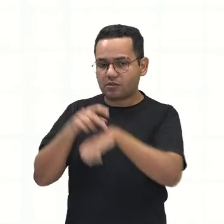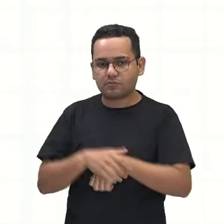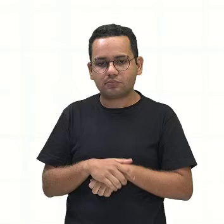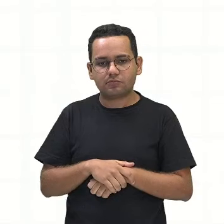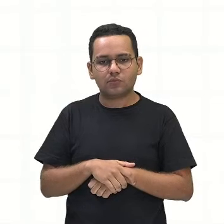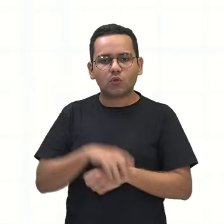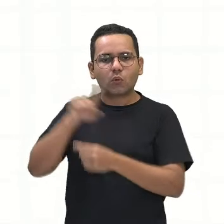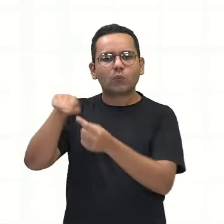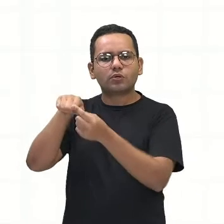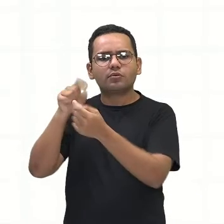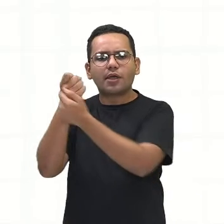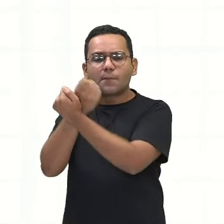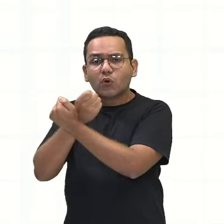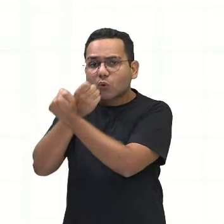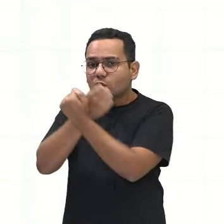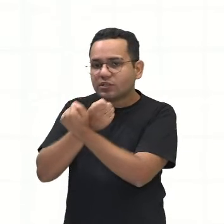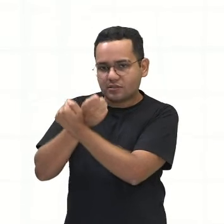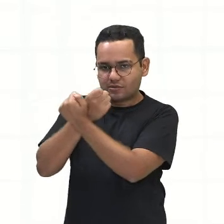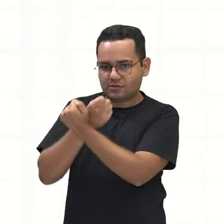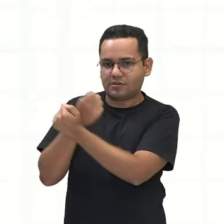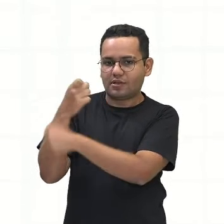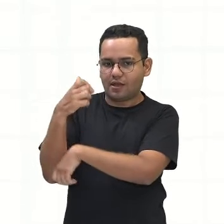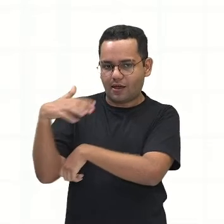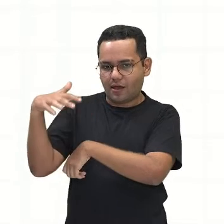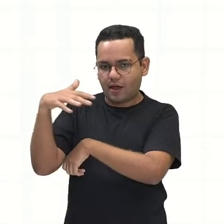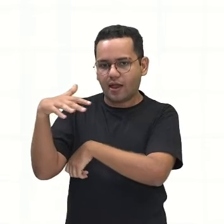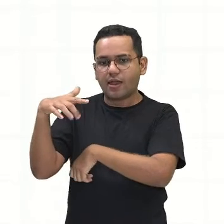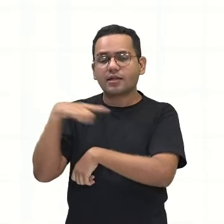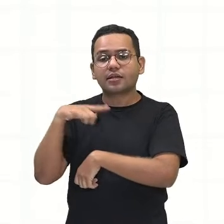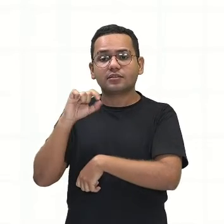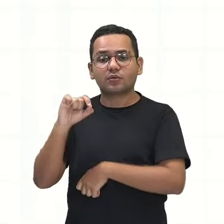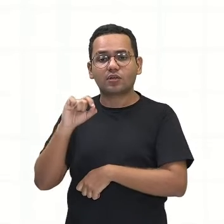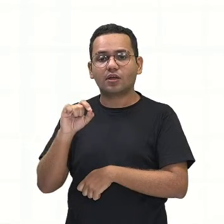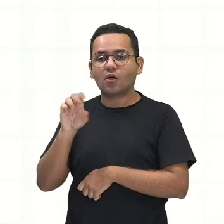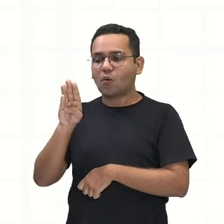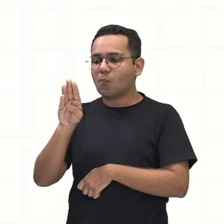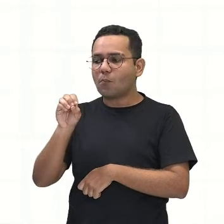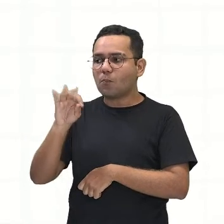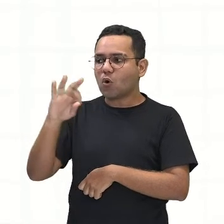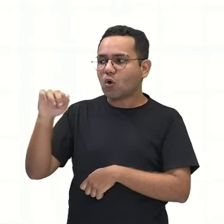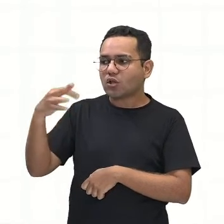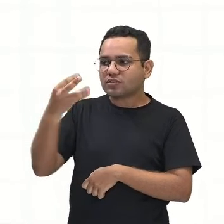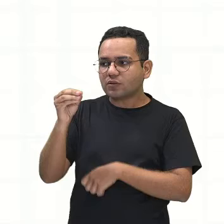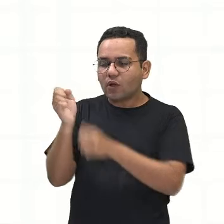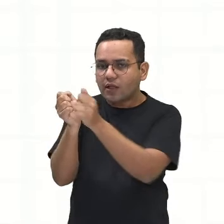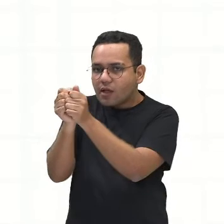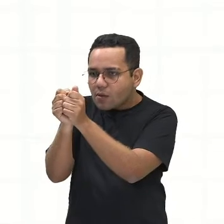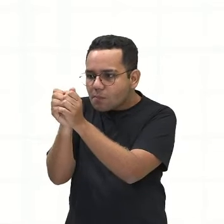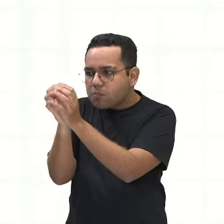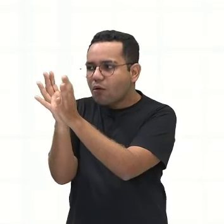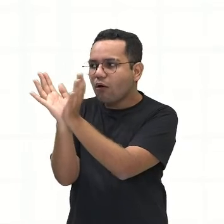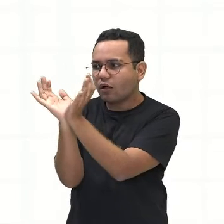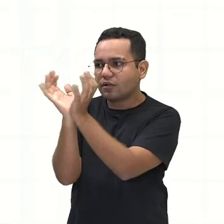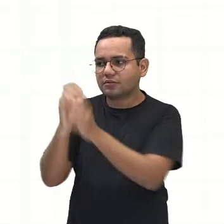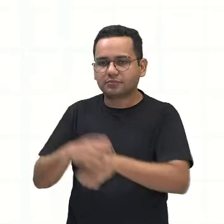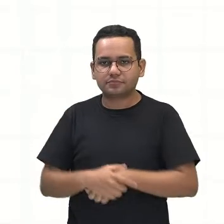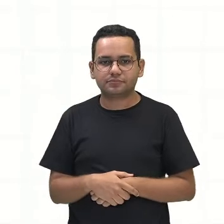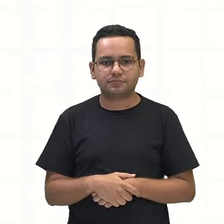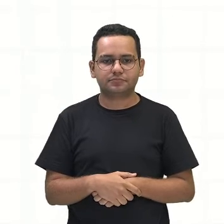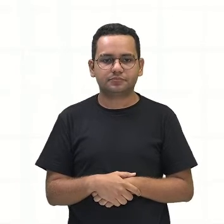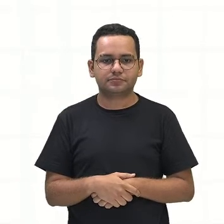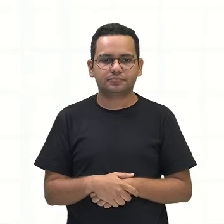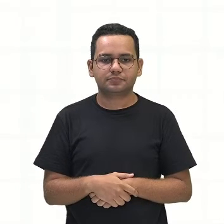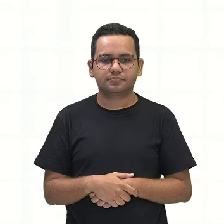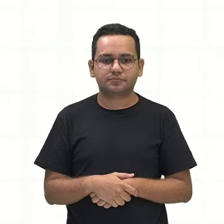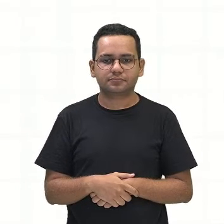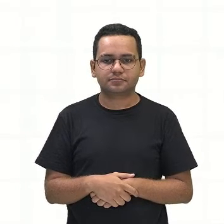é proteger a flor quando ela vai formar um botão floral, tá bom? E também tem